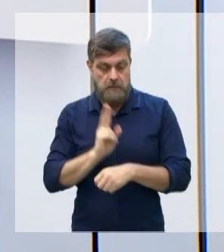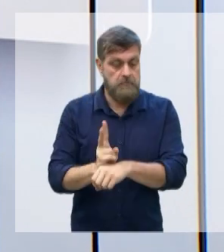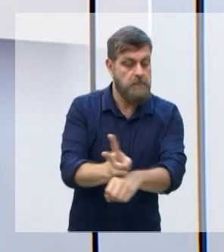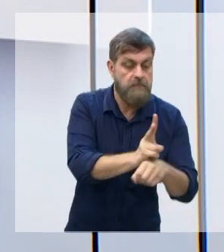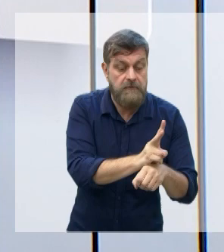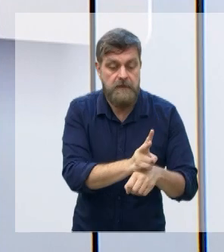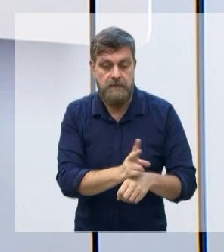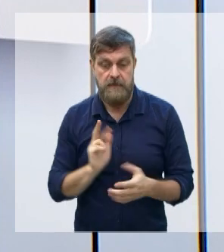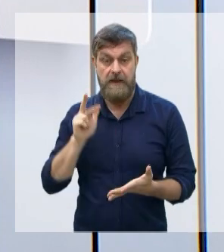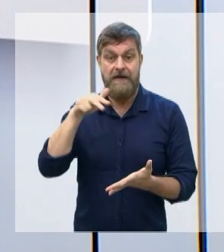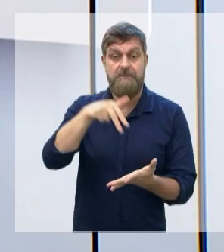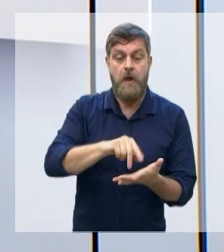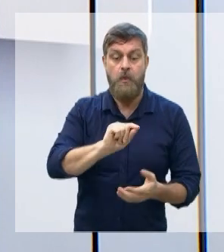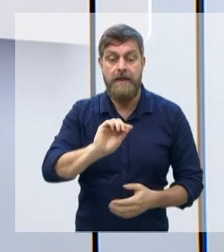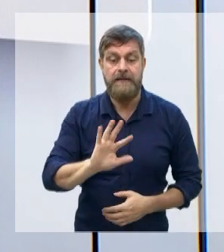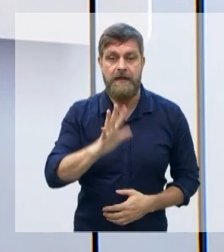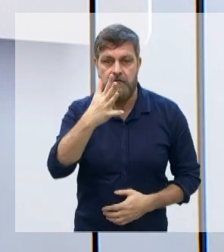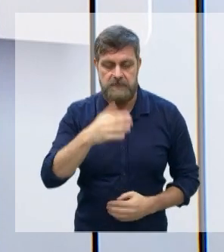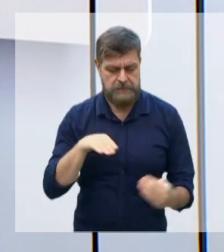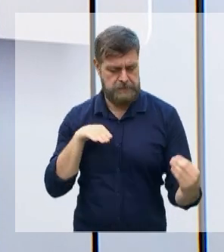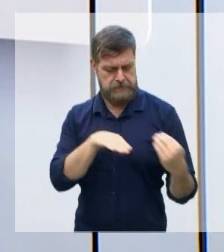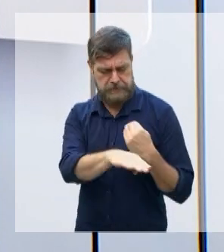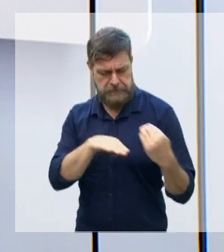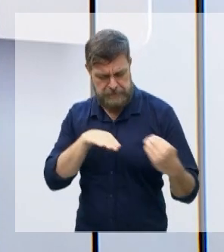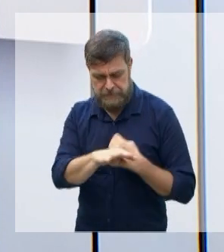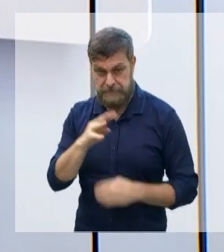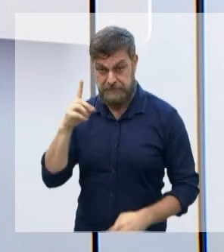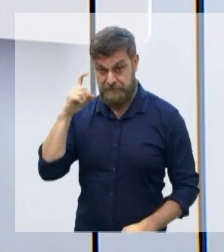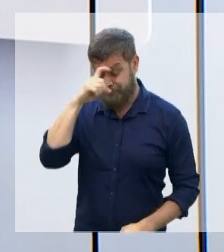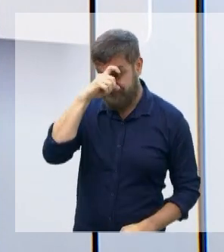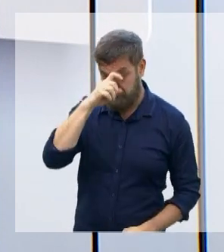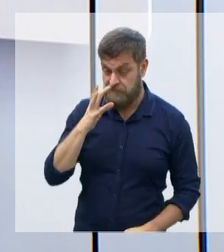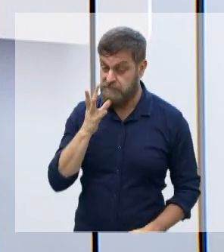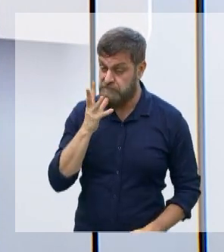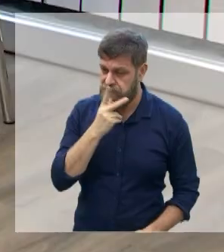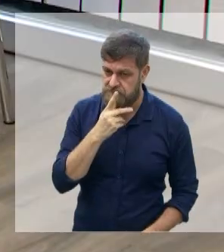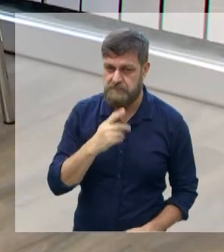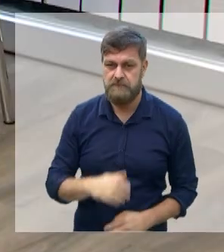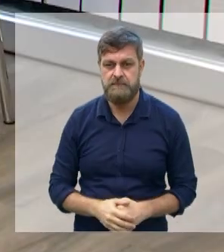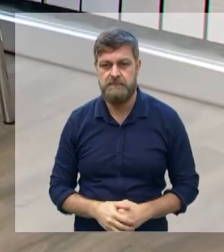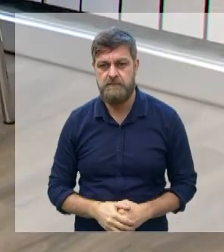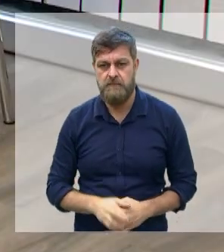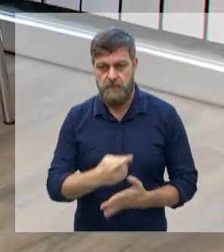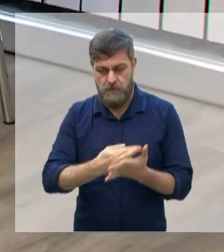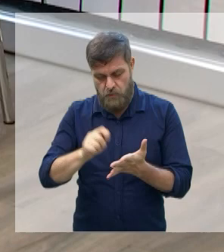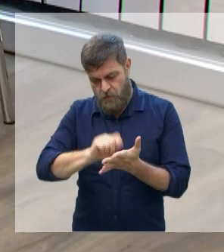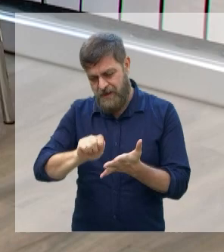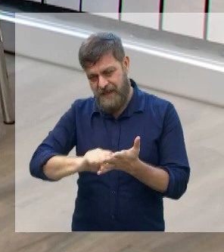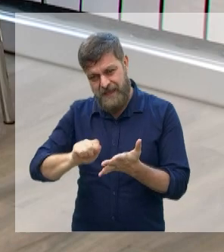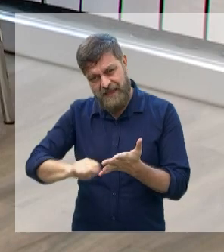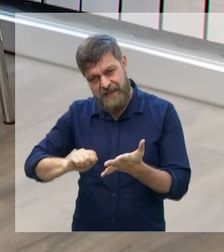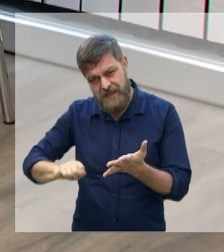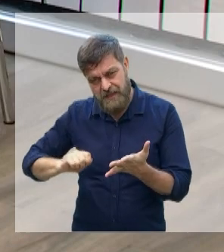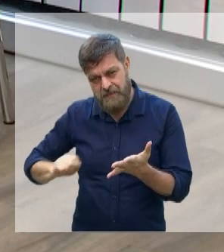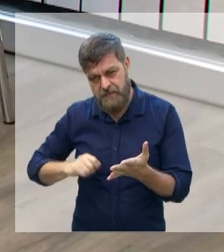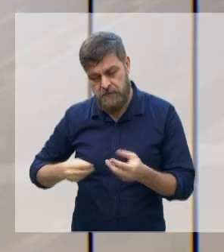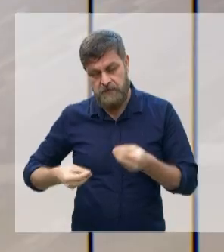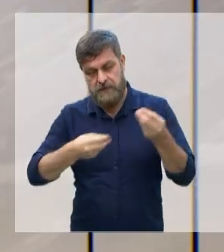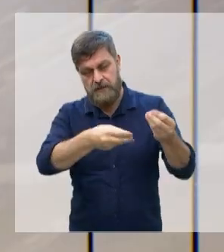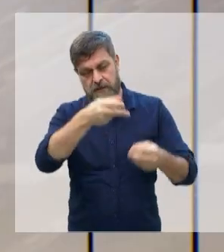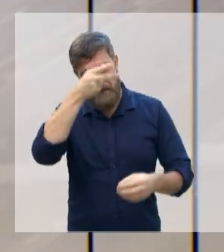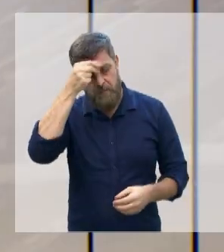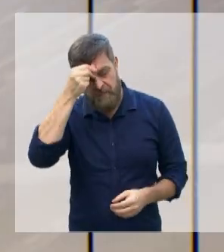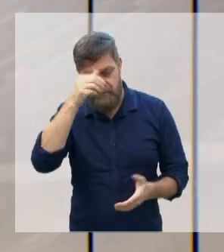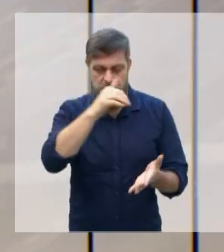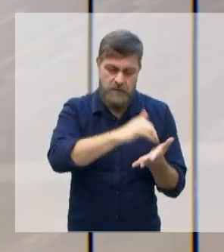pode está tendo no viário ou mesmo uma linha de ônibus é os requerimentos basicamente eu acho que a questão